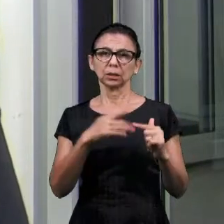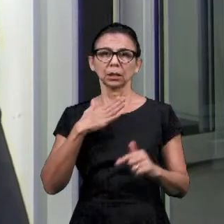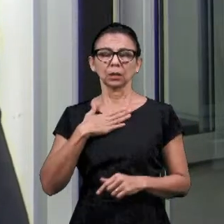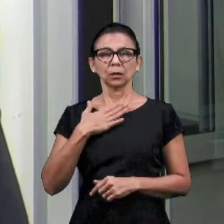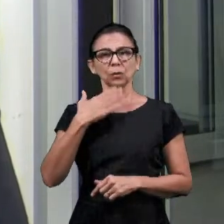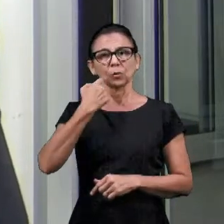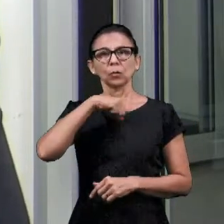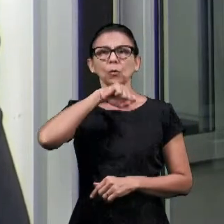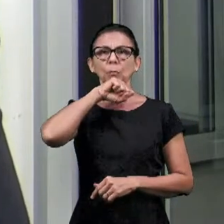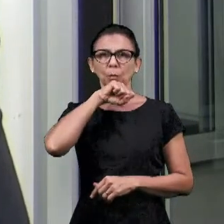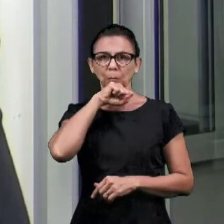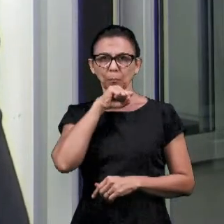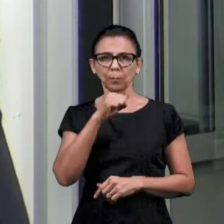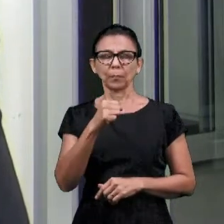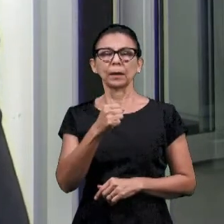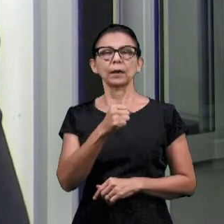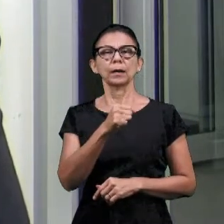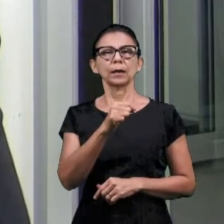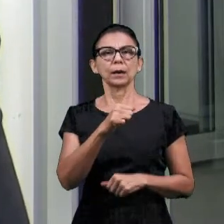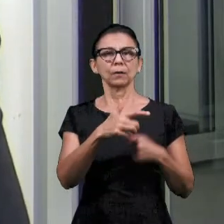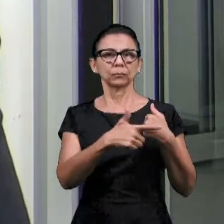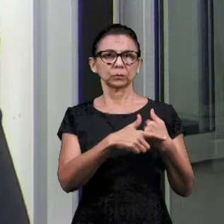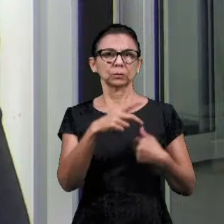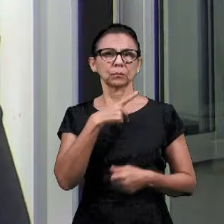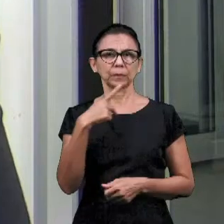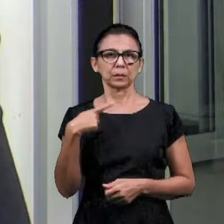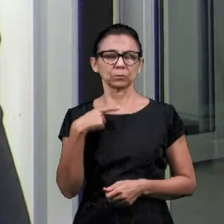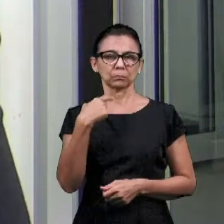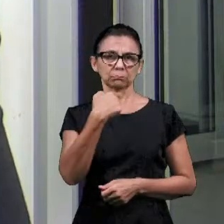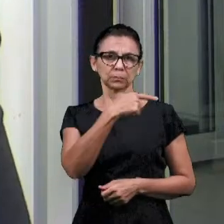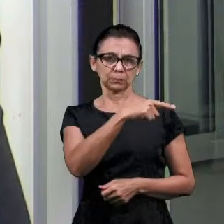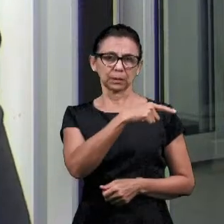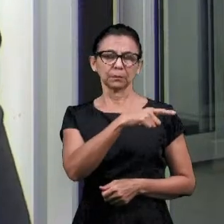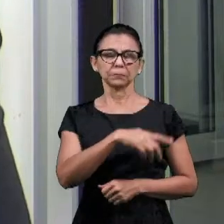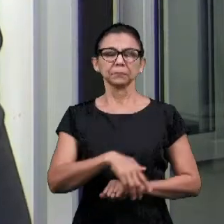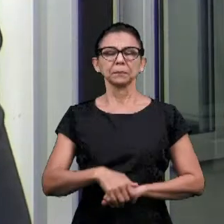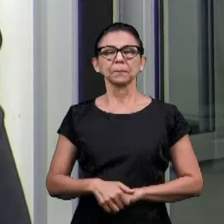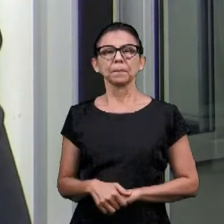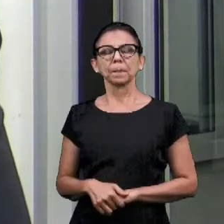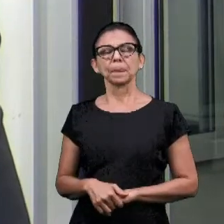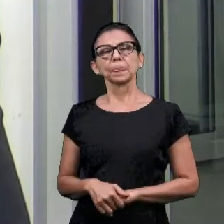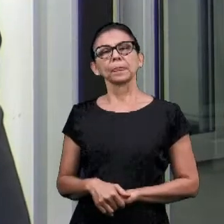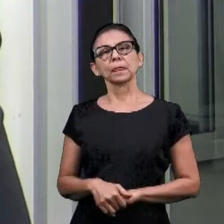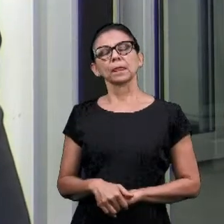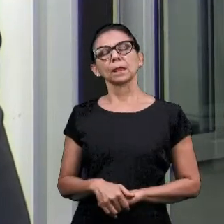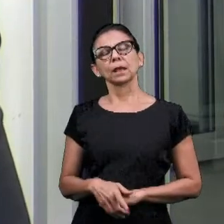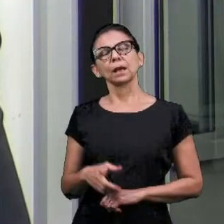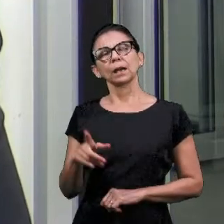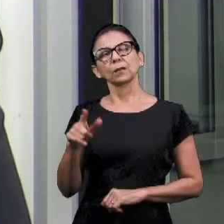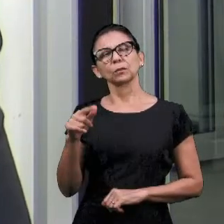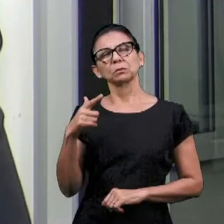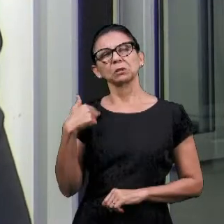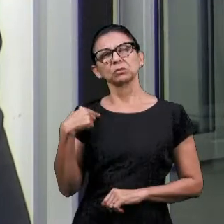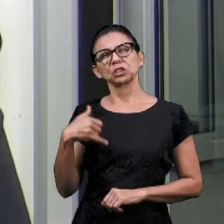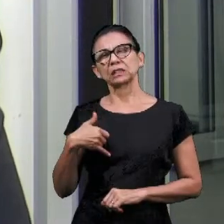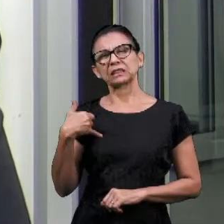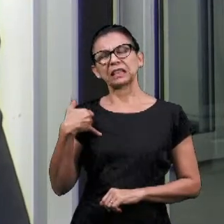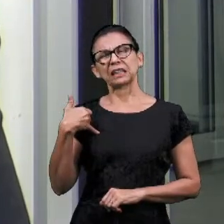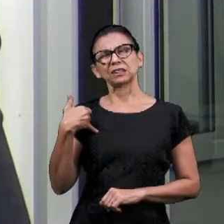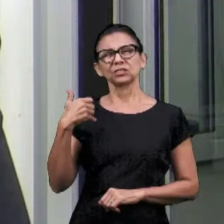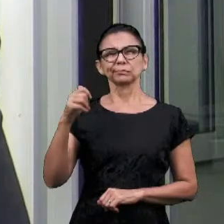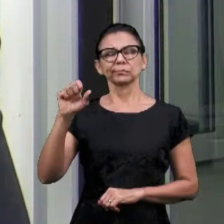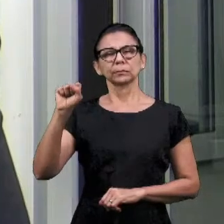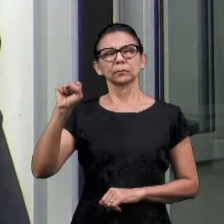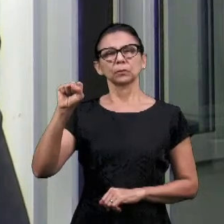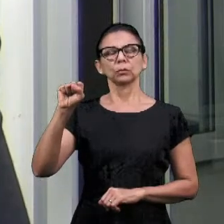denominação tradicional, né? E, enfim. E depois, quando eu tinha em torno de 8 anos de